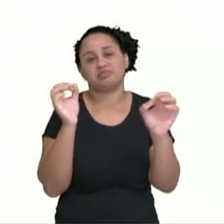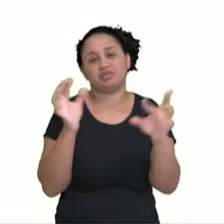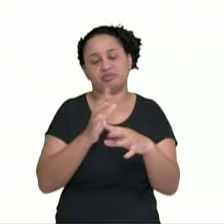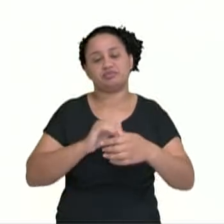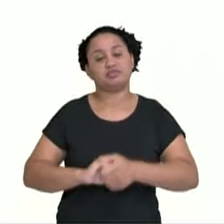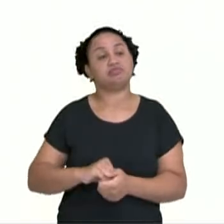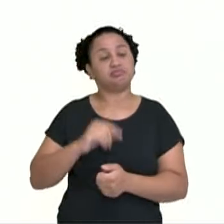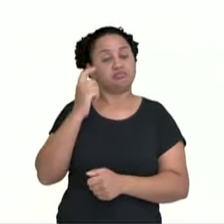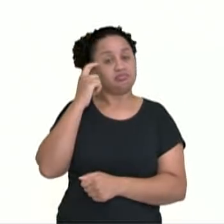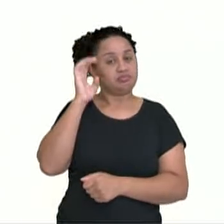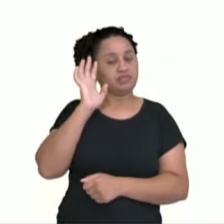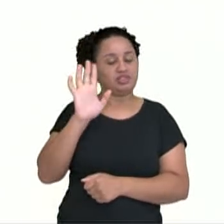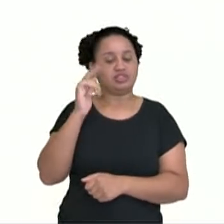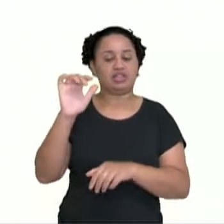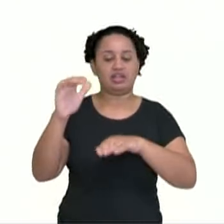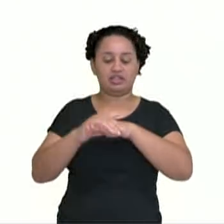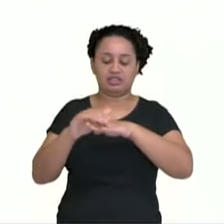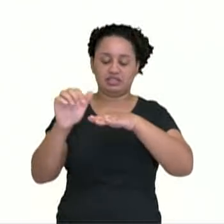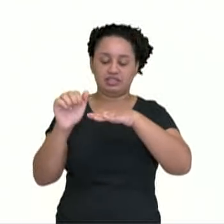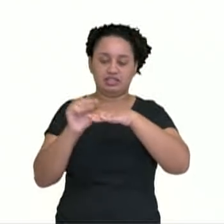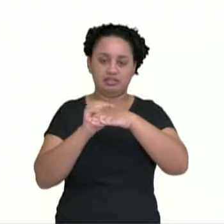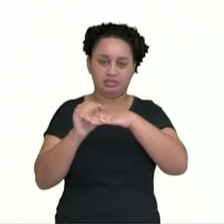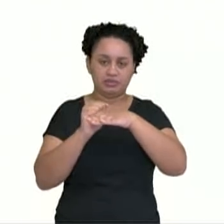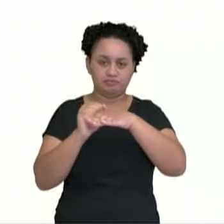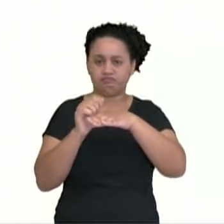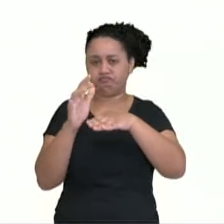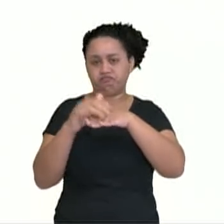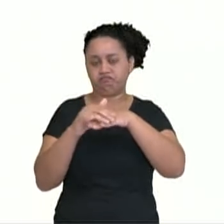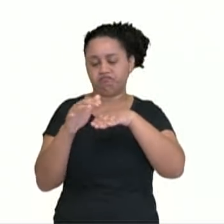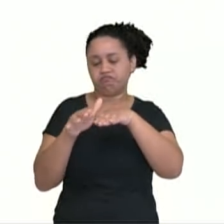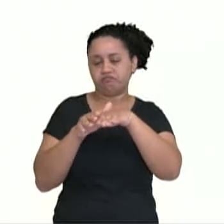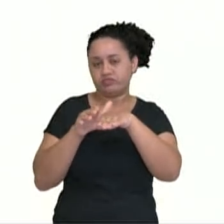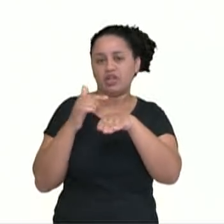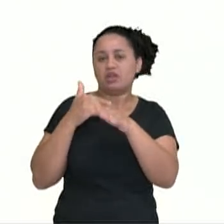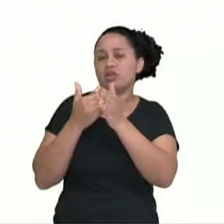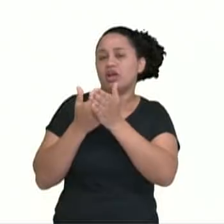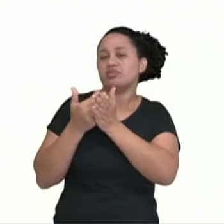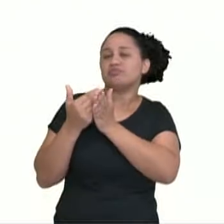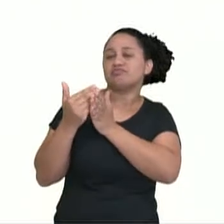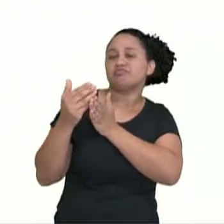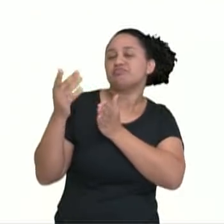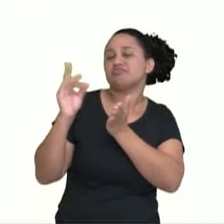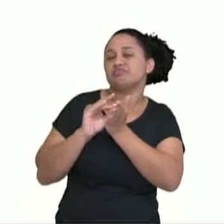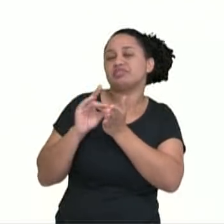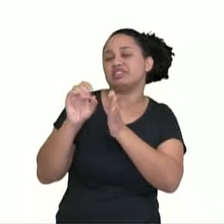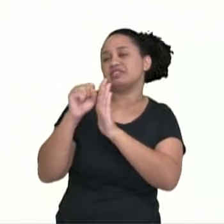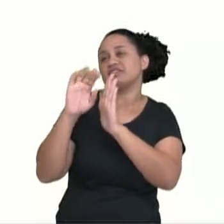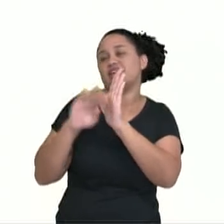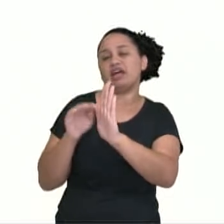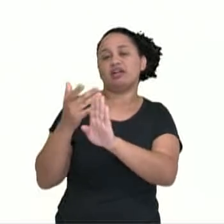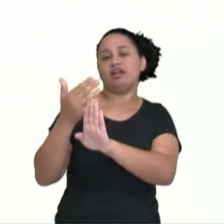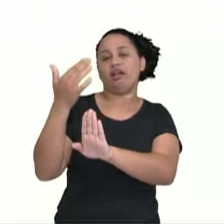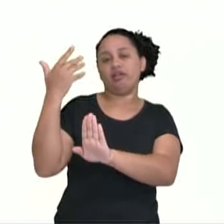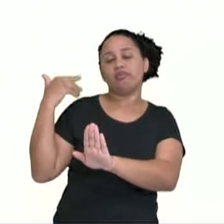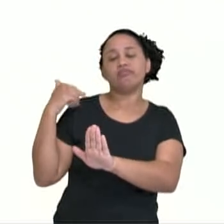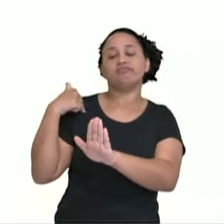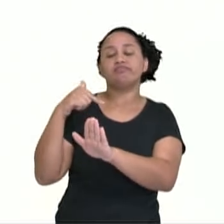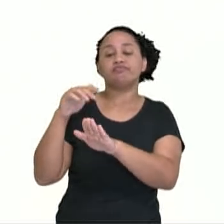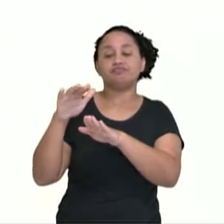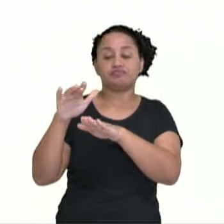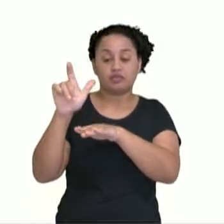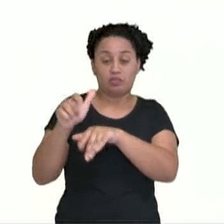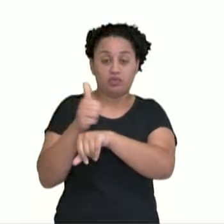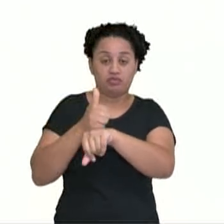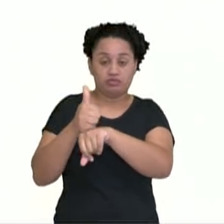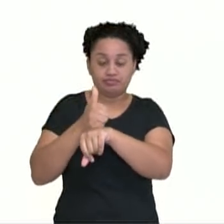na confecção de um sapato durante esse momento inicial, então, de séculos atrás. O sapateiro